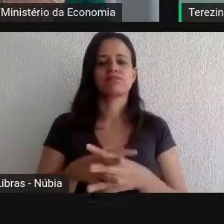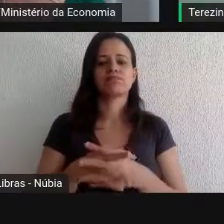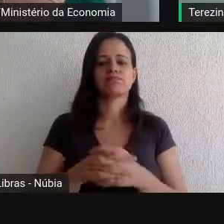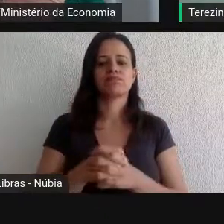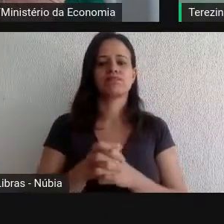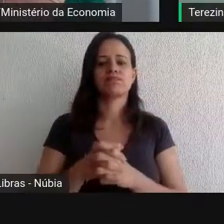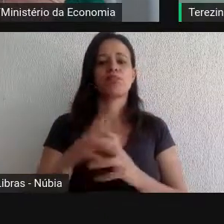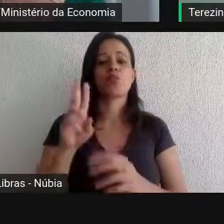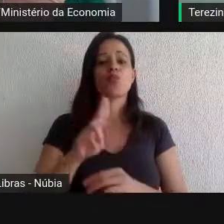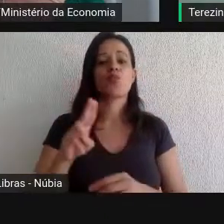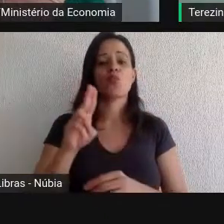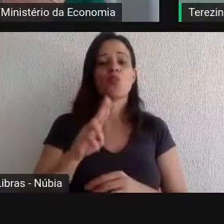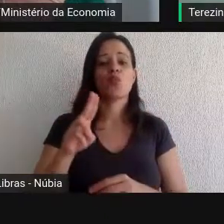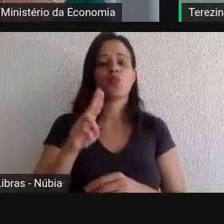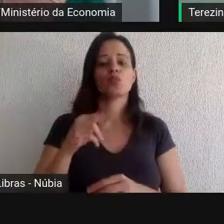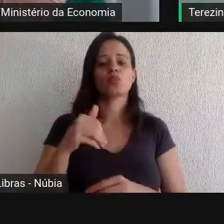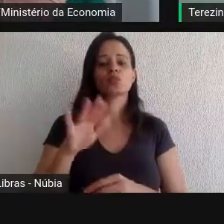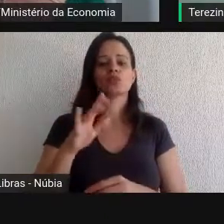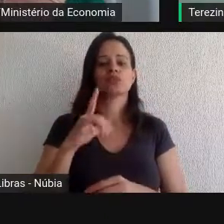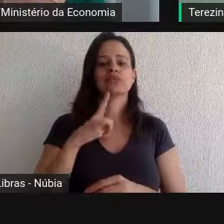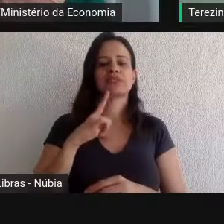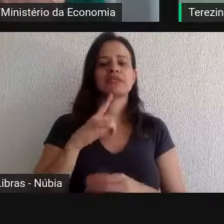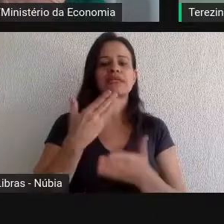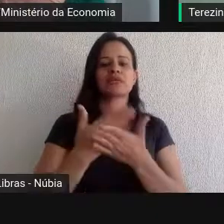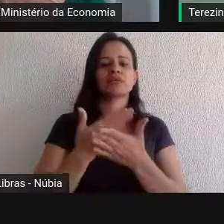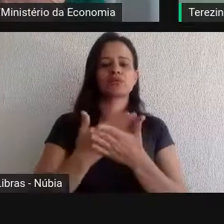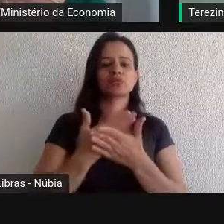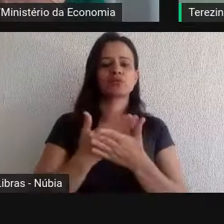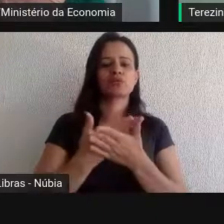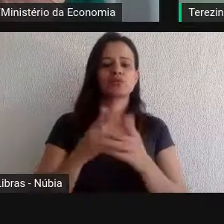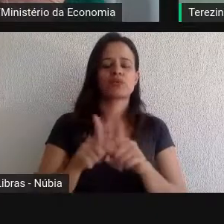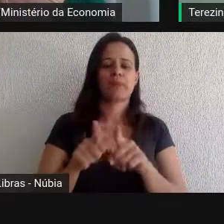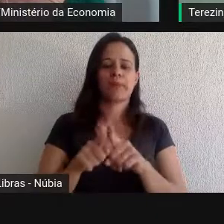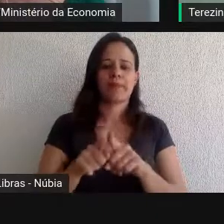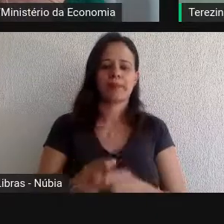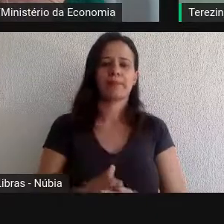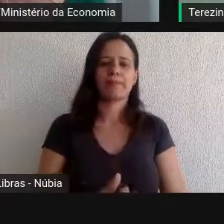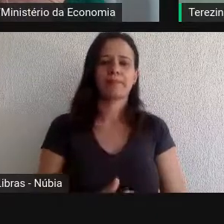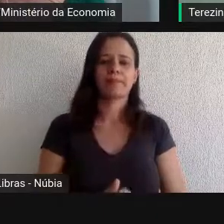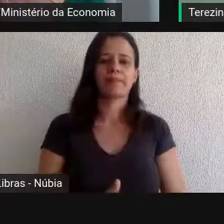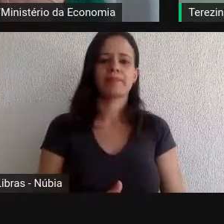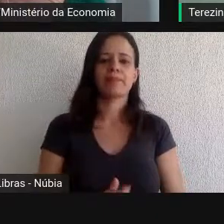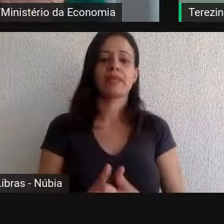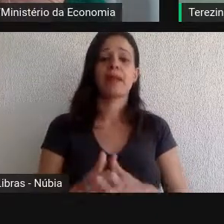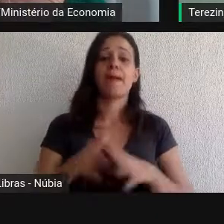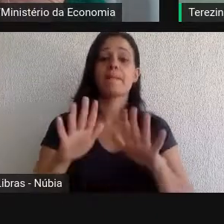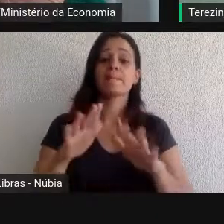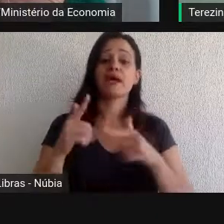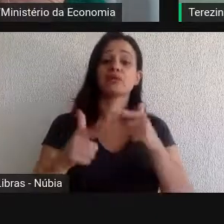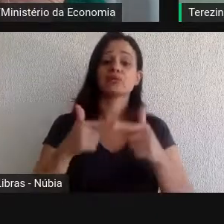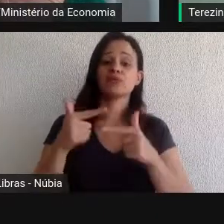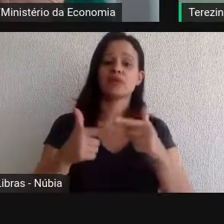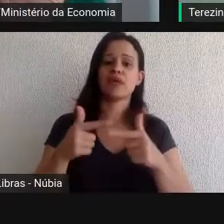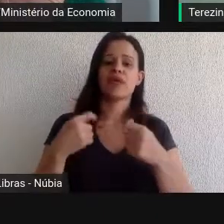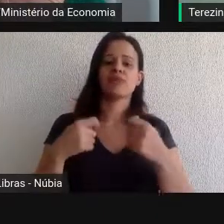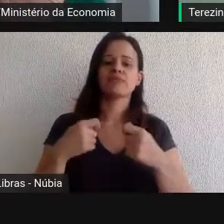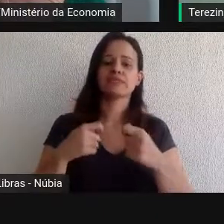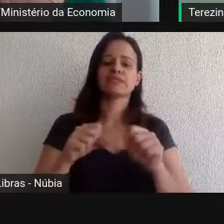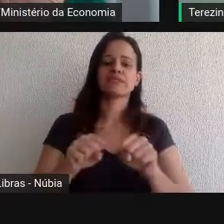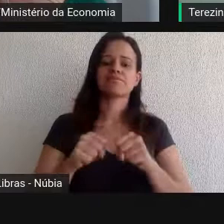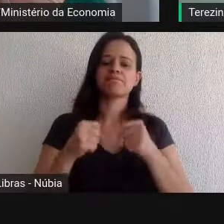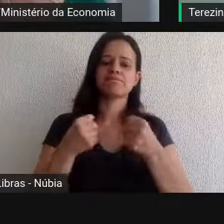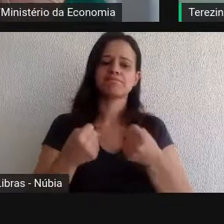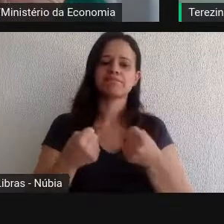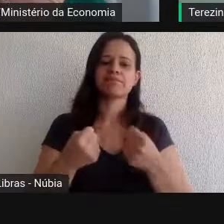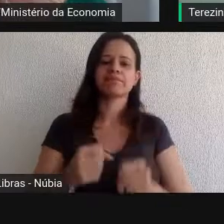o uso dele diminui. Né? Existem estudos demonstrando isso. Mas é um trabalho que precisa ser feito. Então,